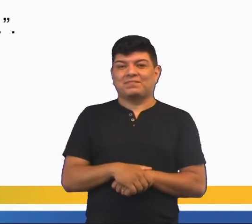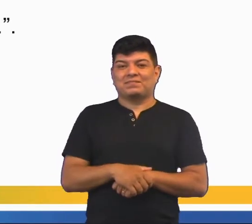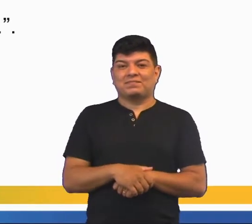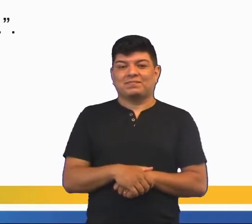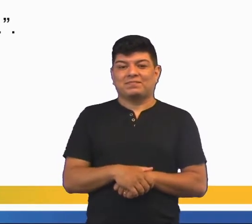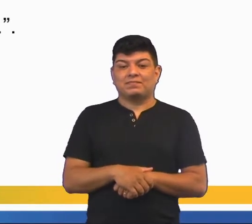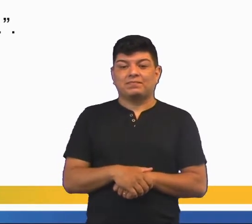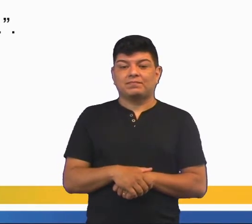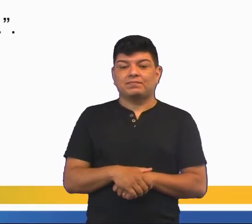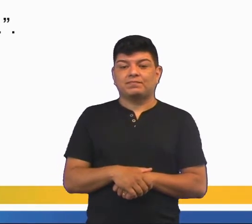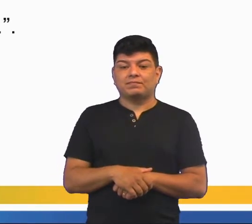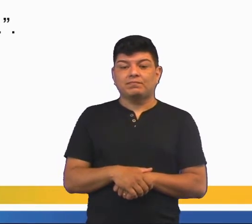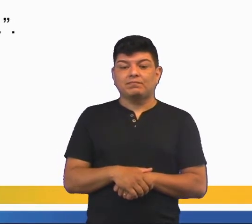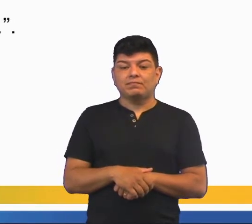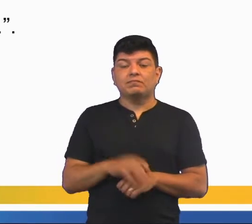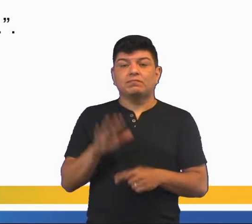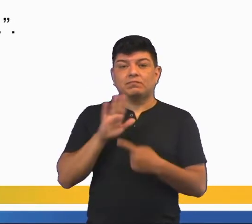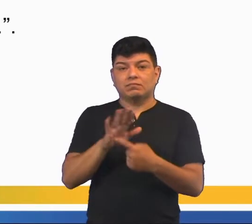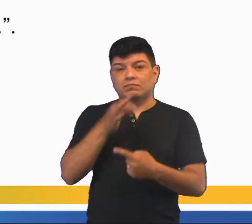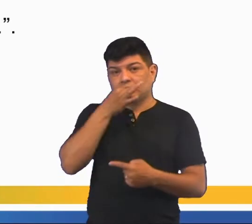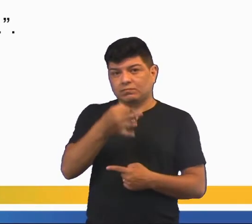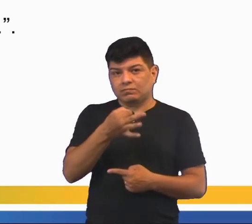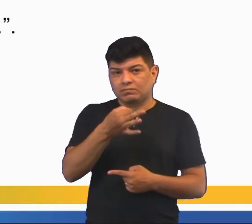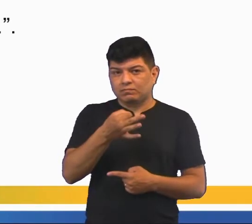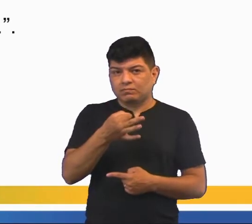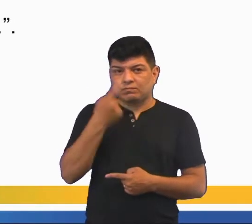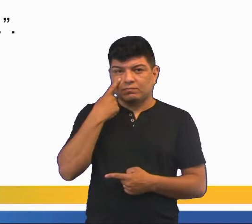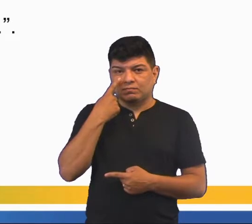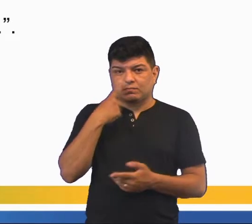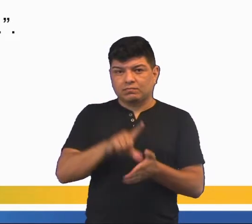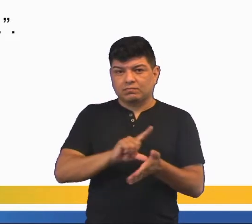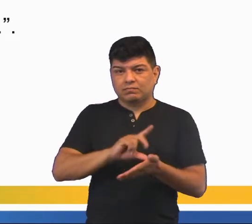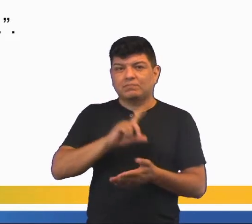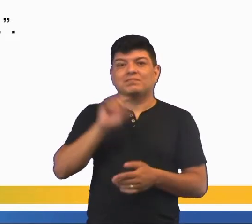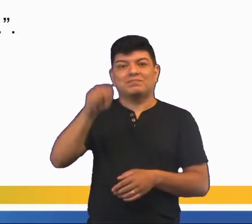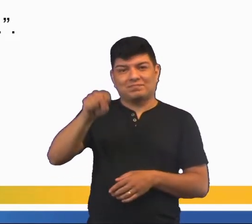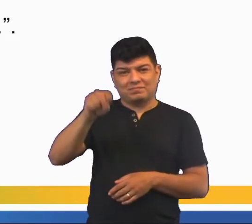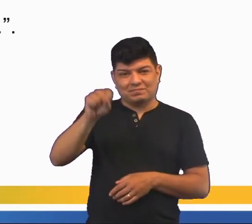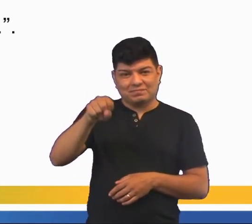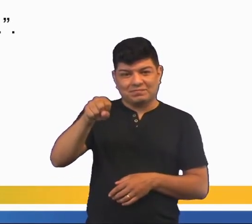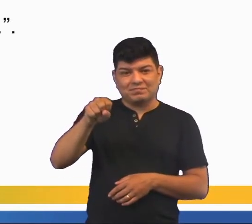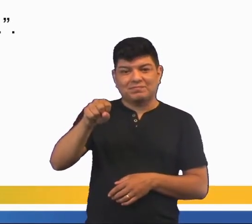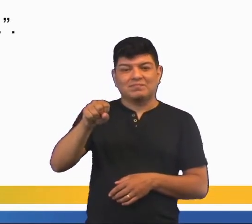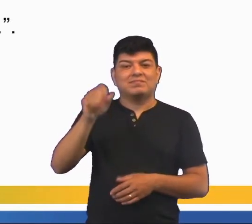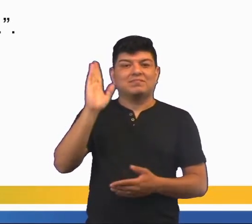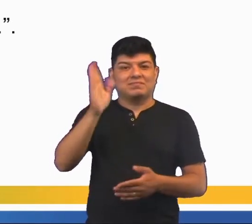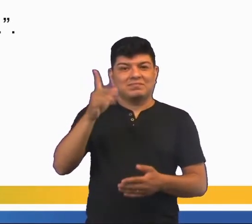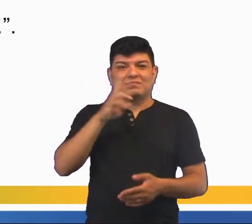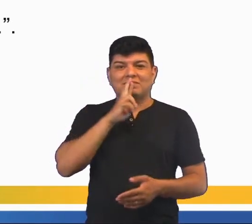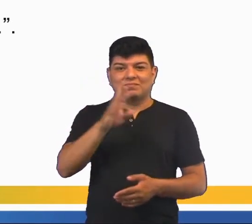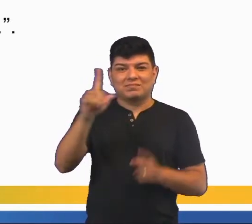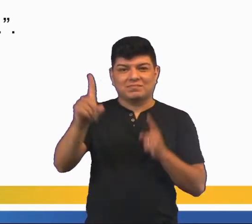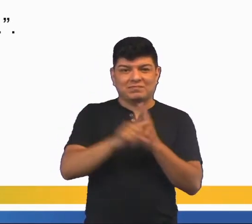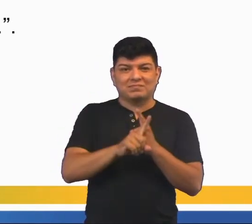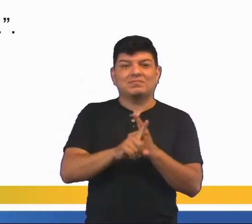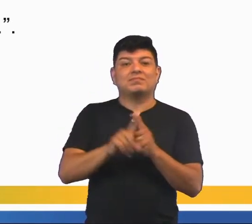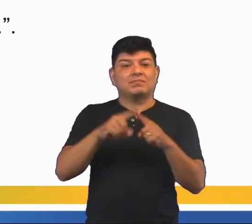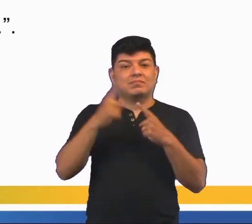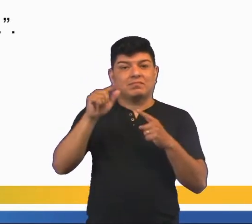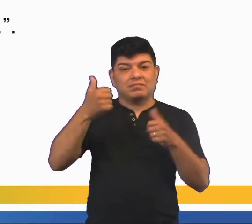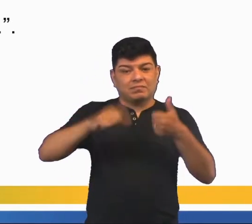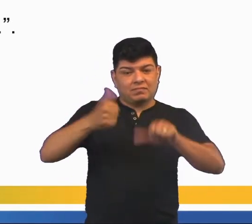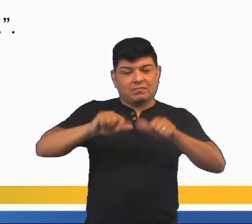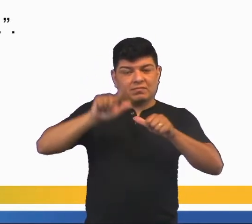divertido. Aqui ela está expressando a opinião, nós vimos anteriormente que sim, né? Acho que nós já encontramos a nossa resposta, mas